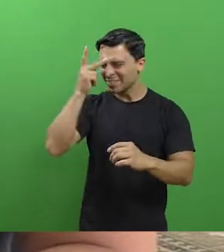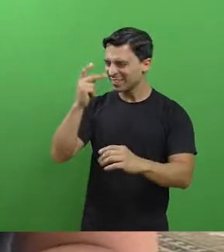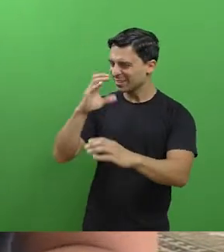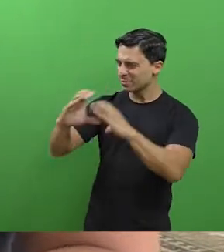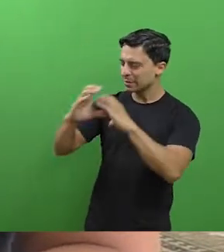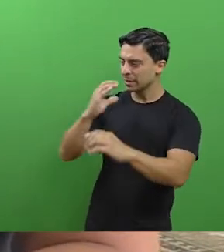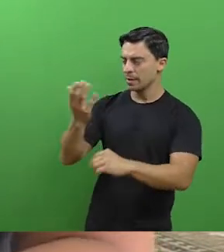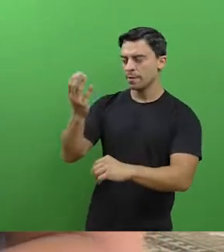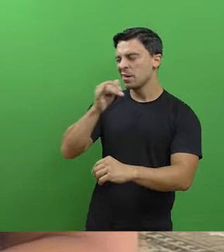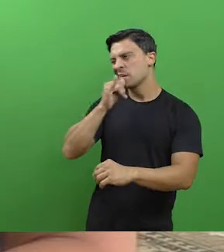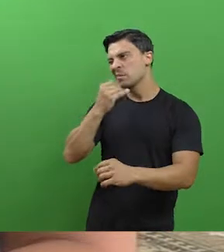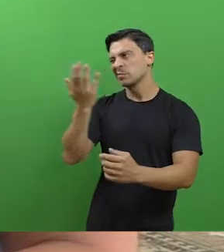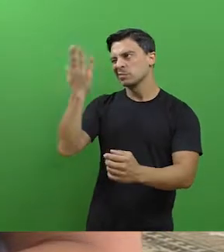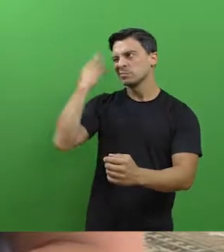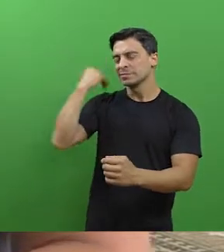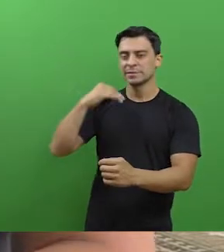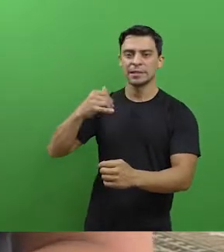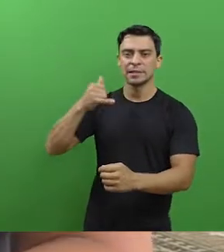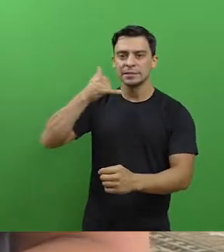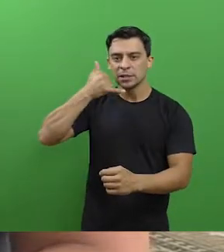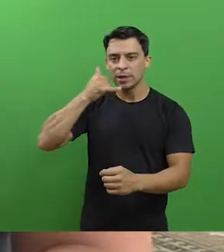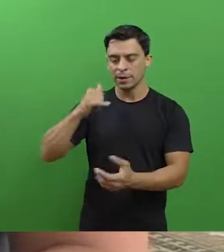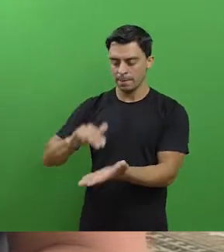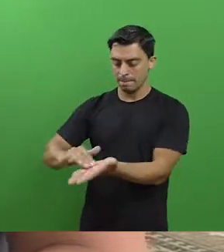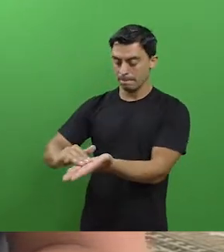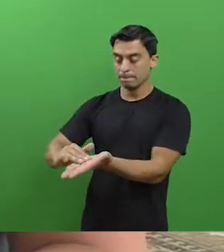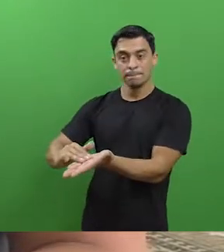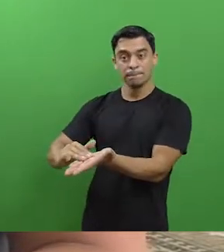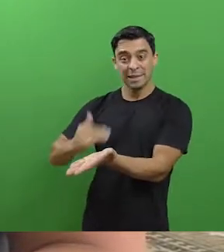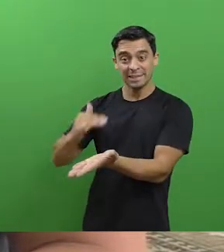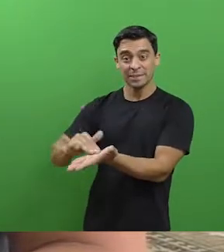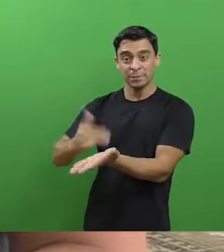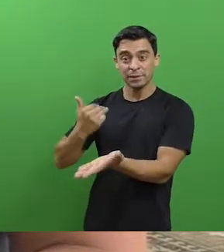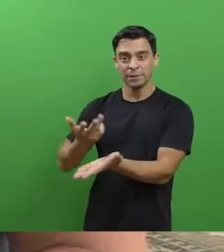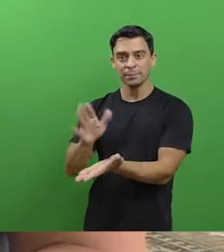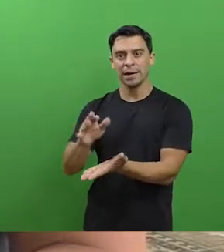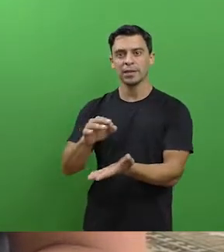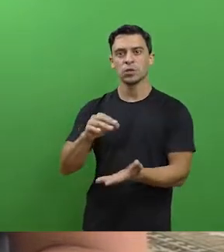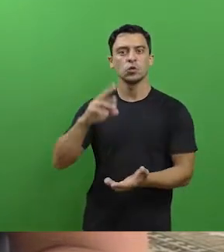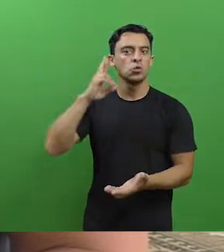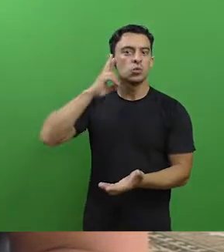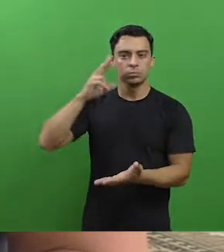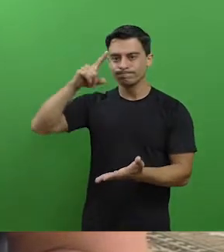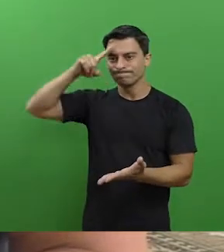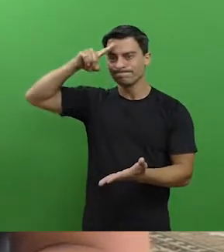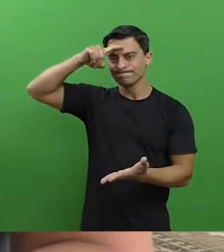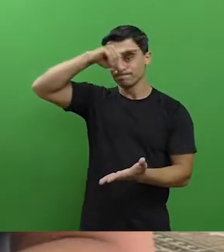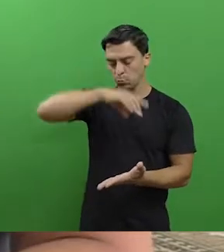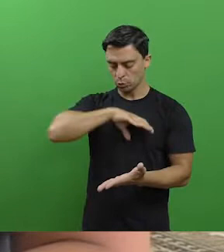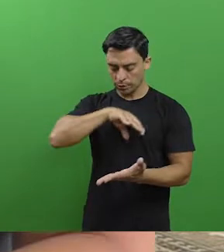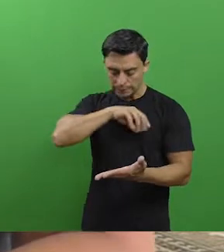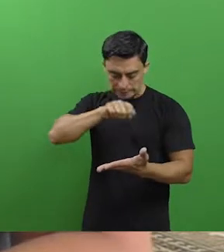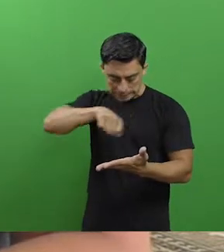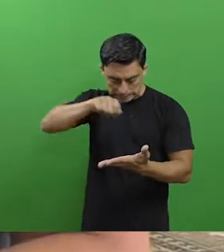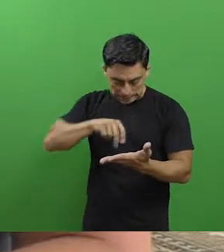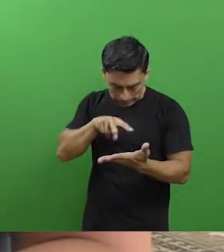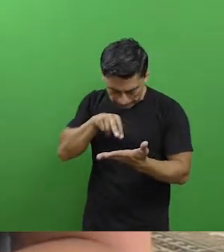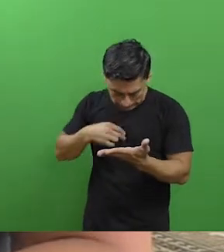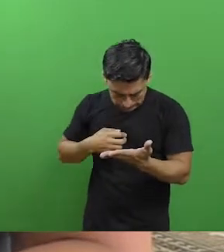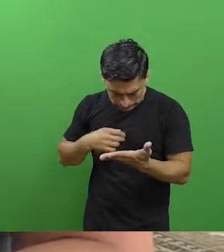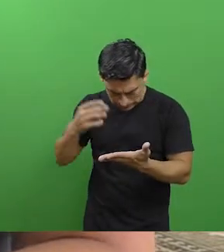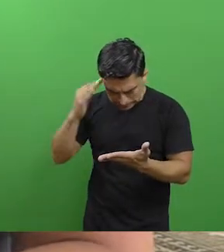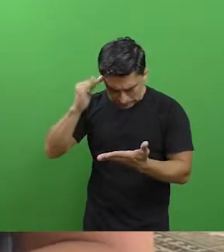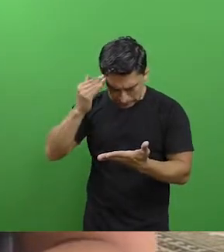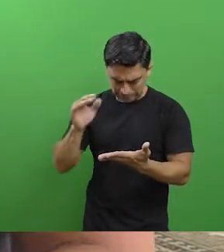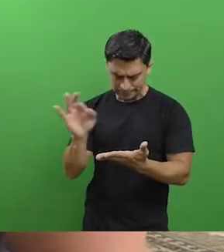né? Tinha mensagem. Mas ainda assim, a mensagem, o surdo tem dificuldade com o português. E o surdo não vai falar no